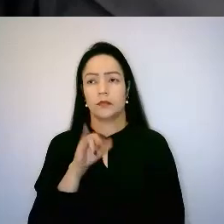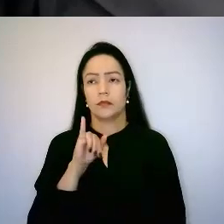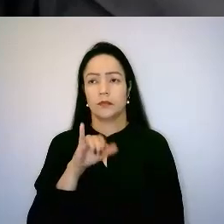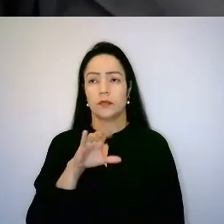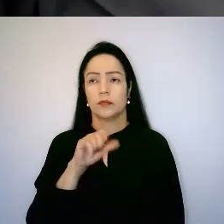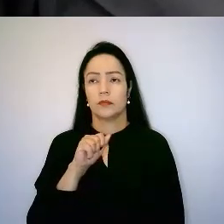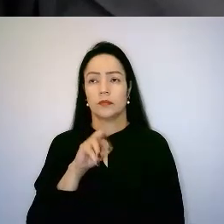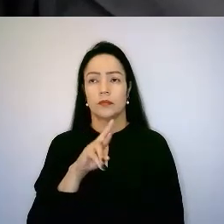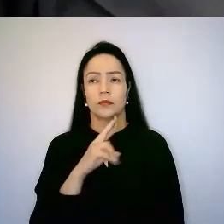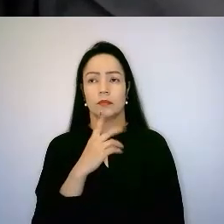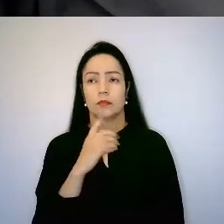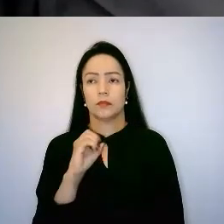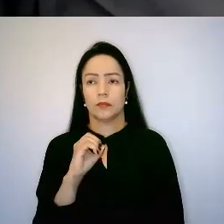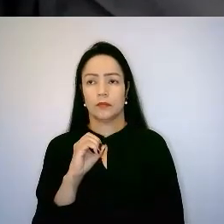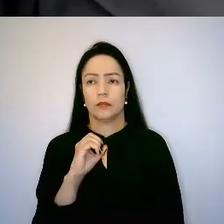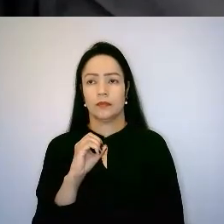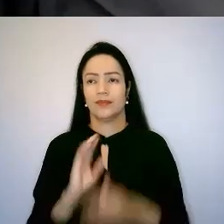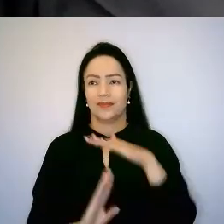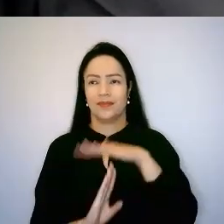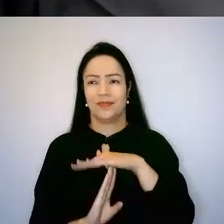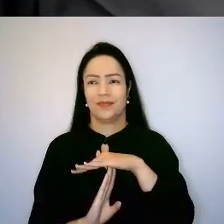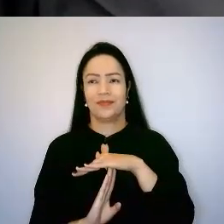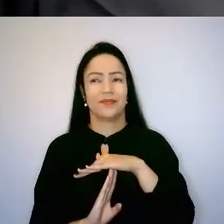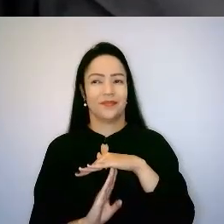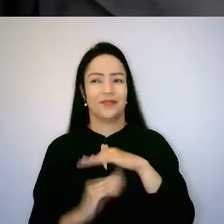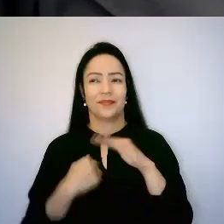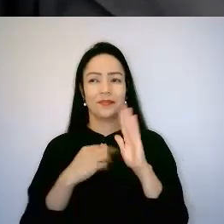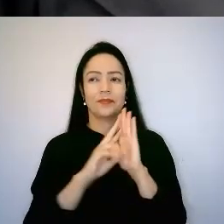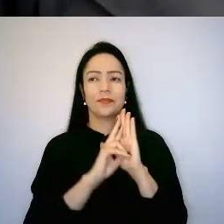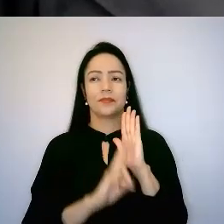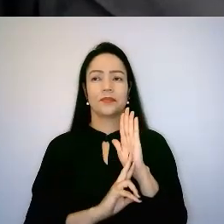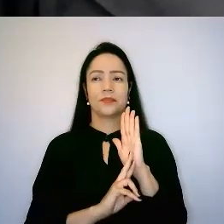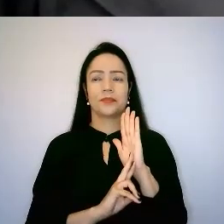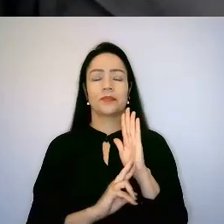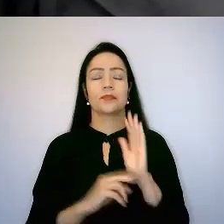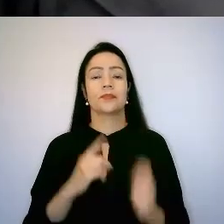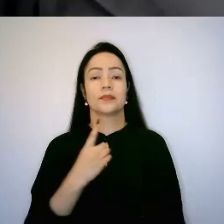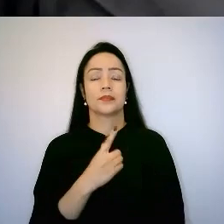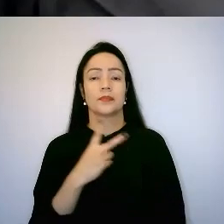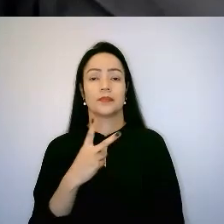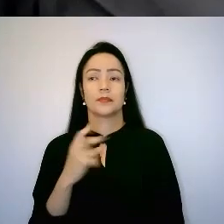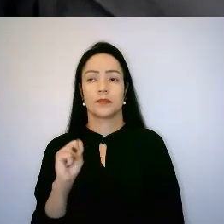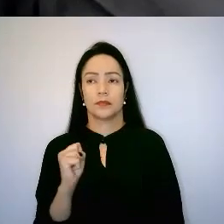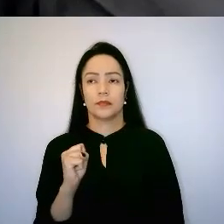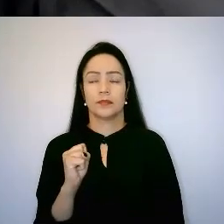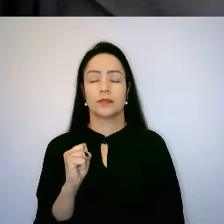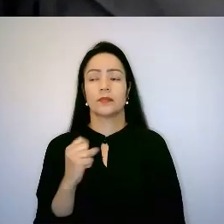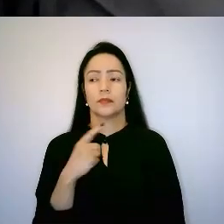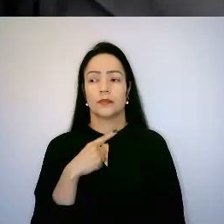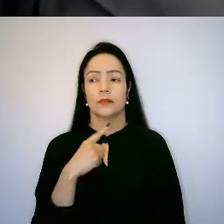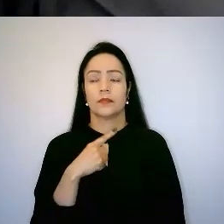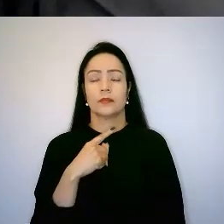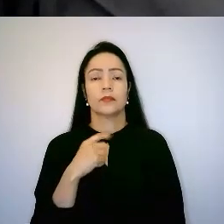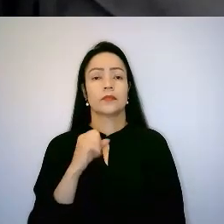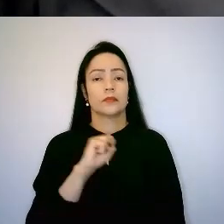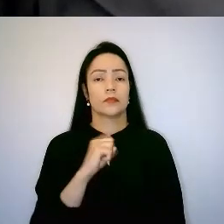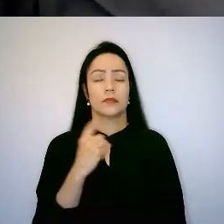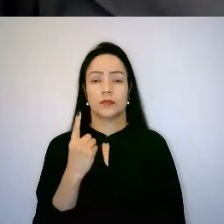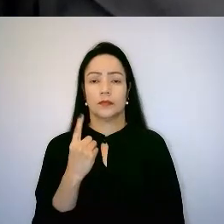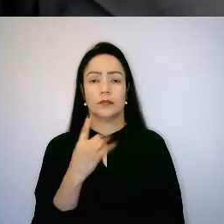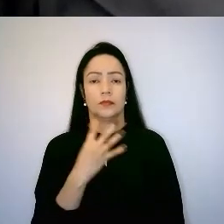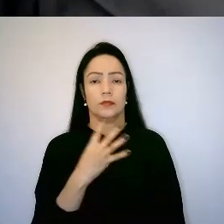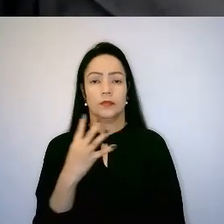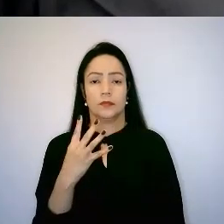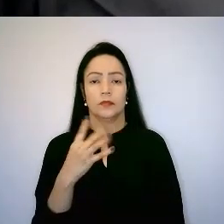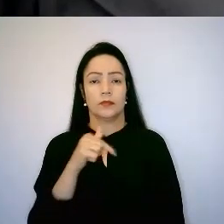não intervalo da minha relatoria o número 128 execução penal número 81 44 77